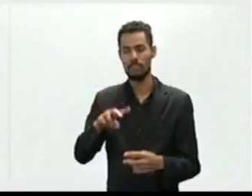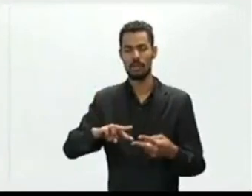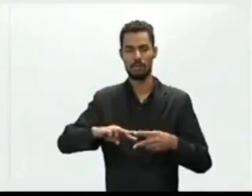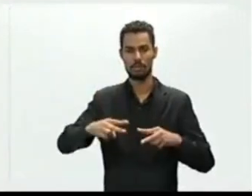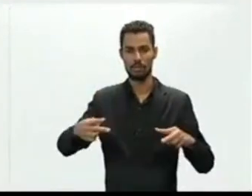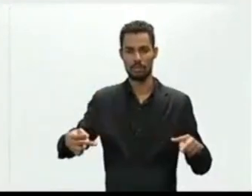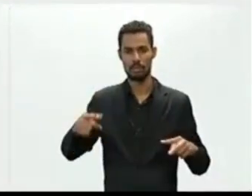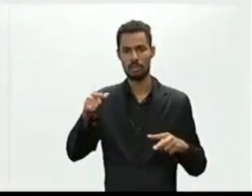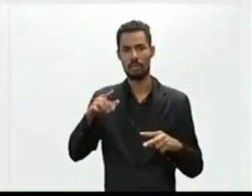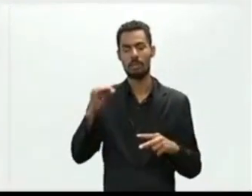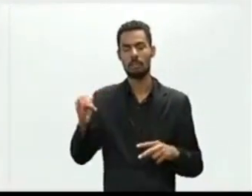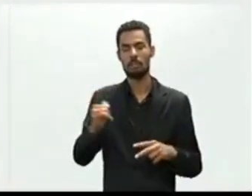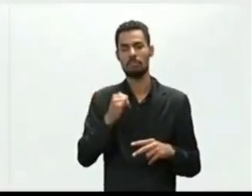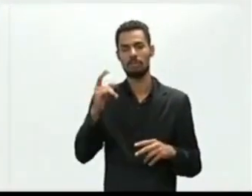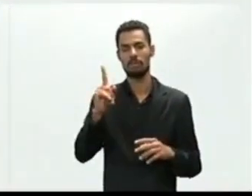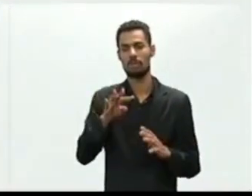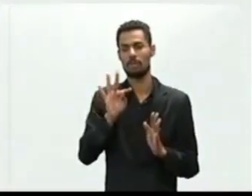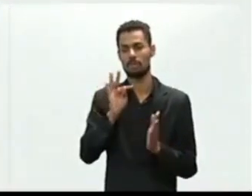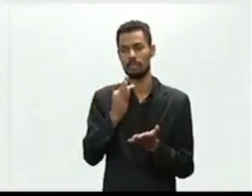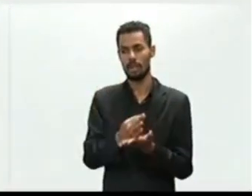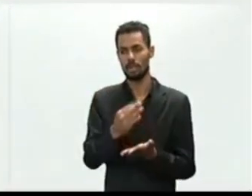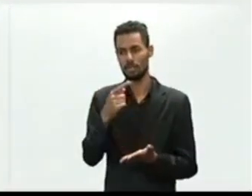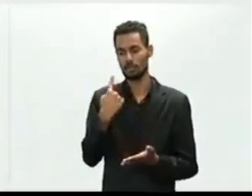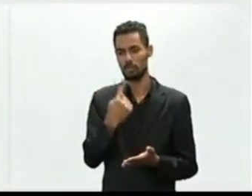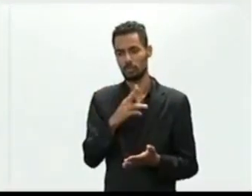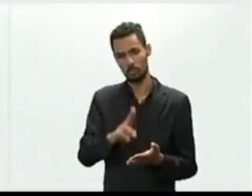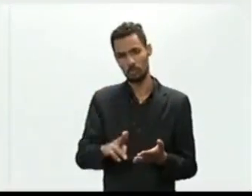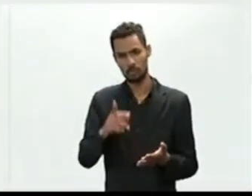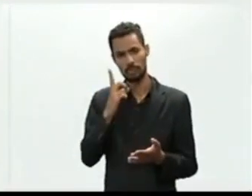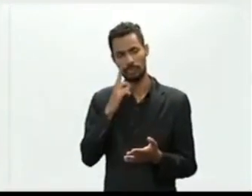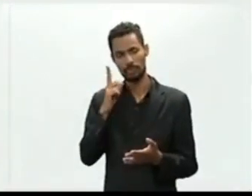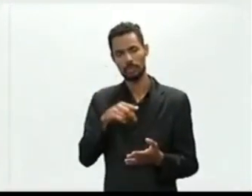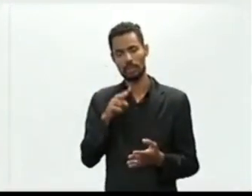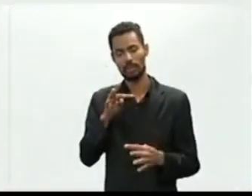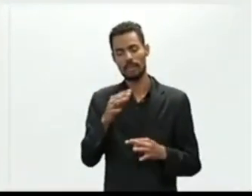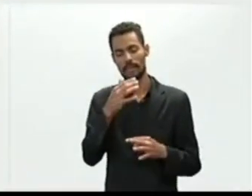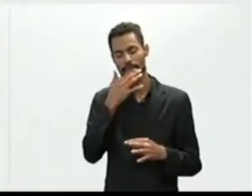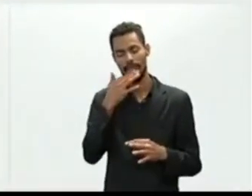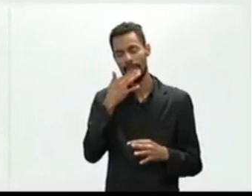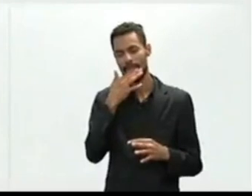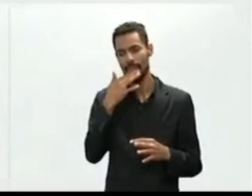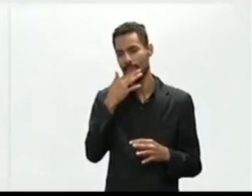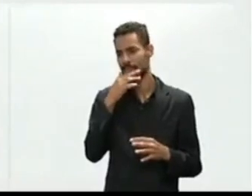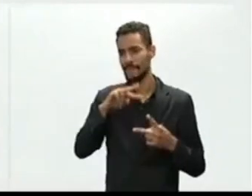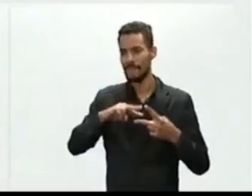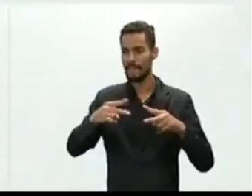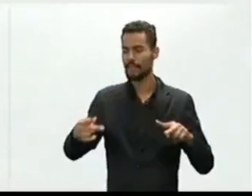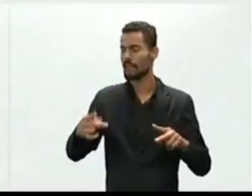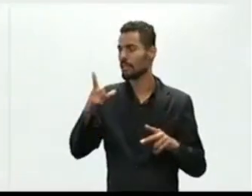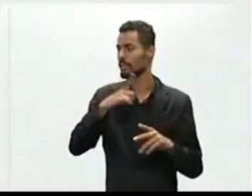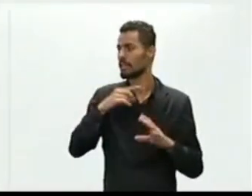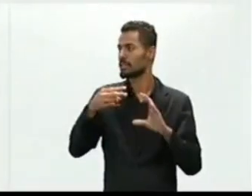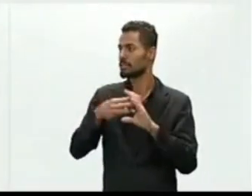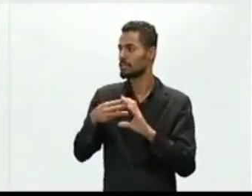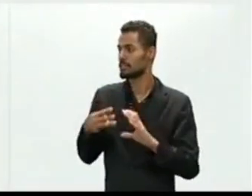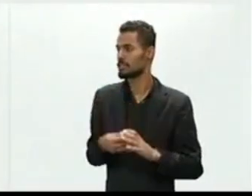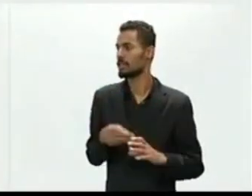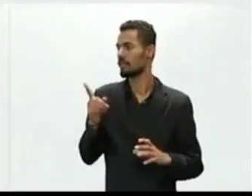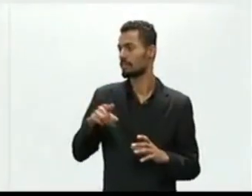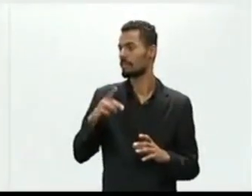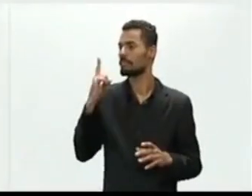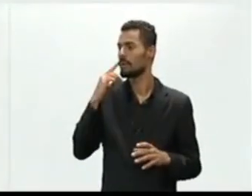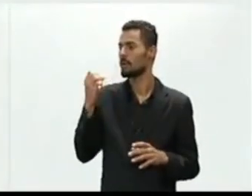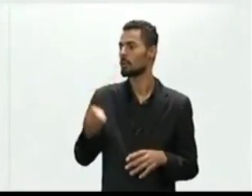das técnicas que a gente usa para trabalhar com esse DNA, né, para poder colocar dentro das células, a gente às vezes precisa de